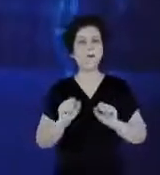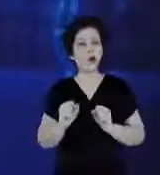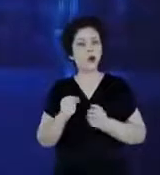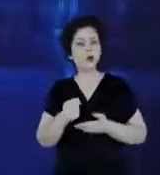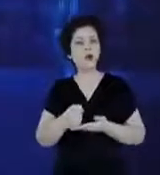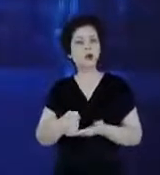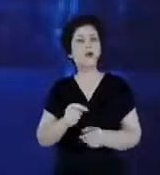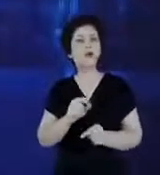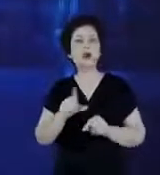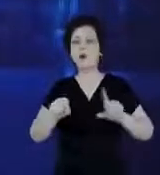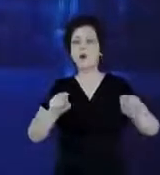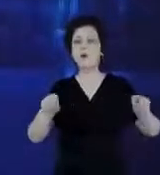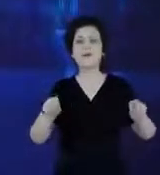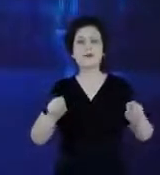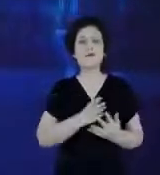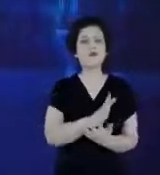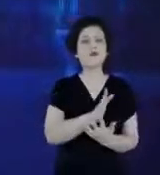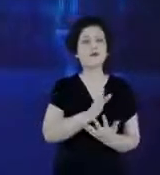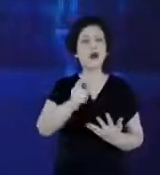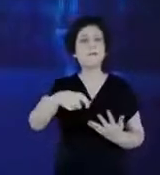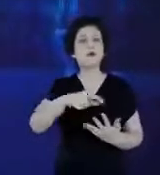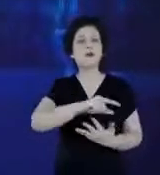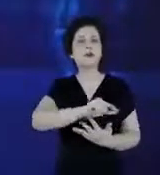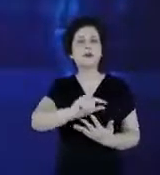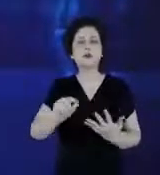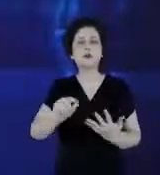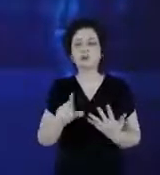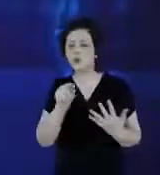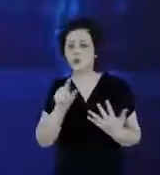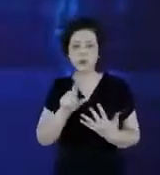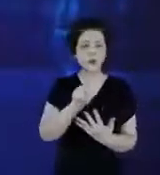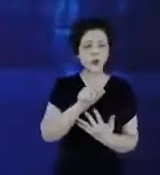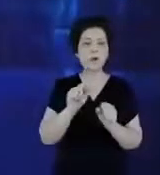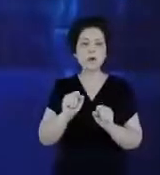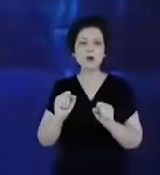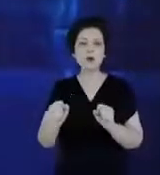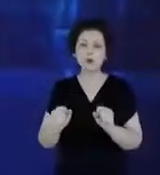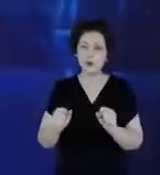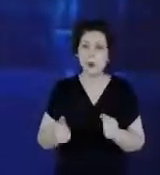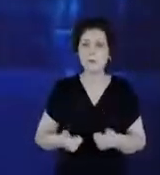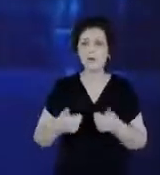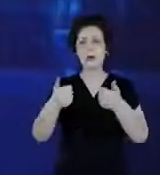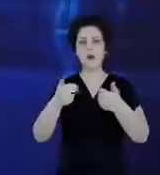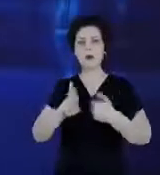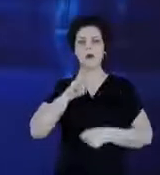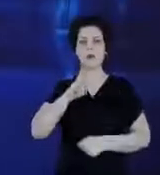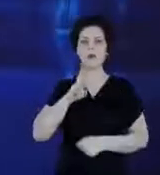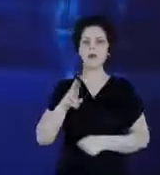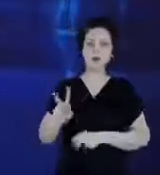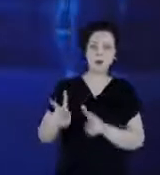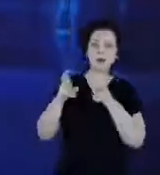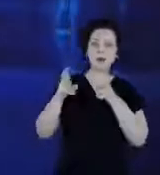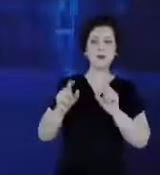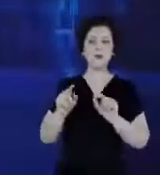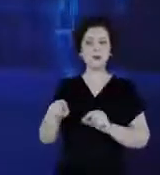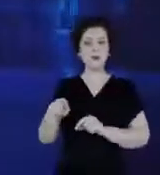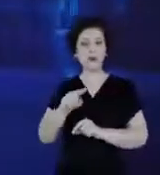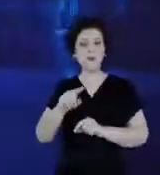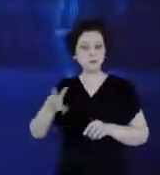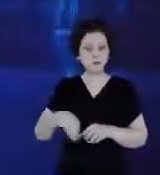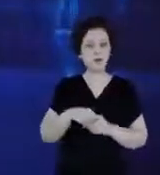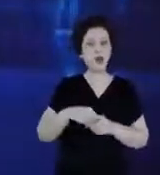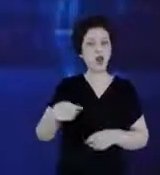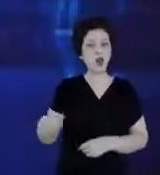eles possibilidades de maximizar esses resultados. Aí eu vejo que a inserção de novos